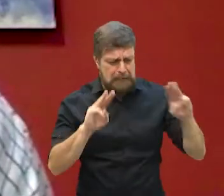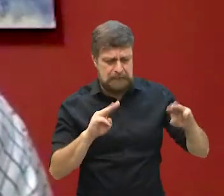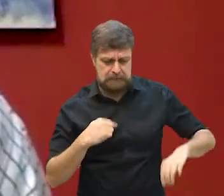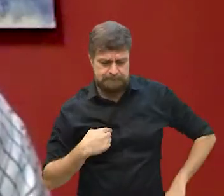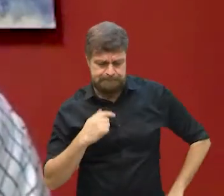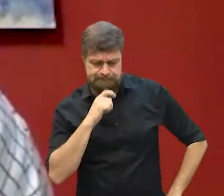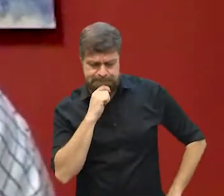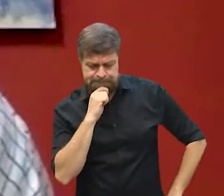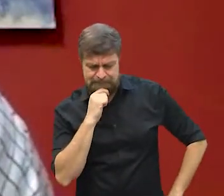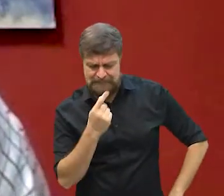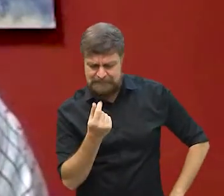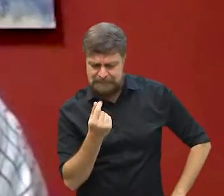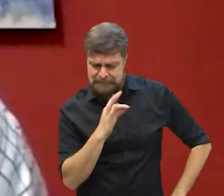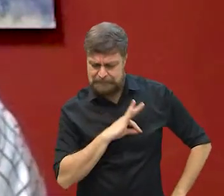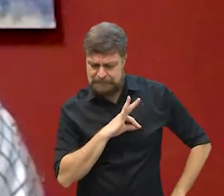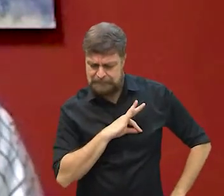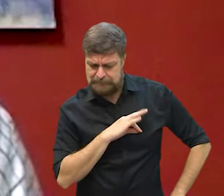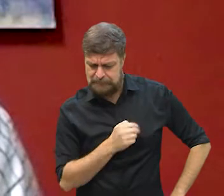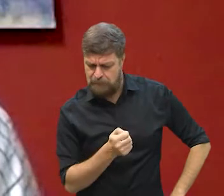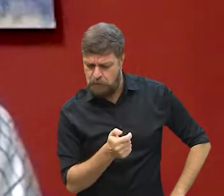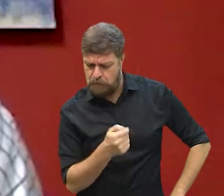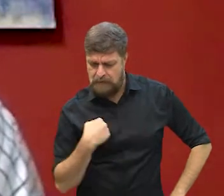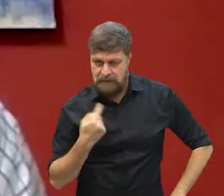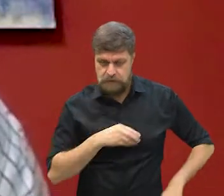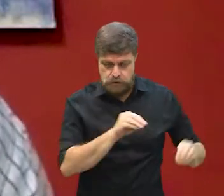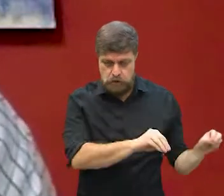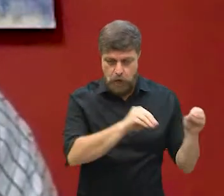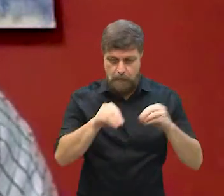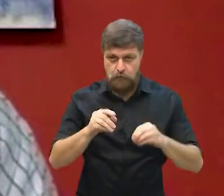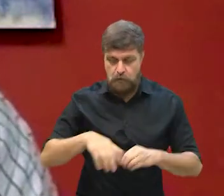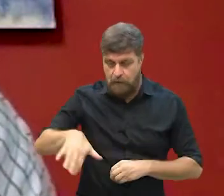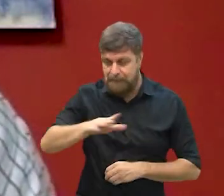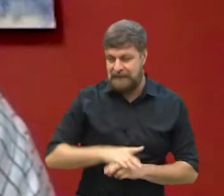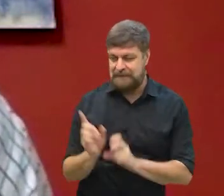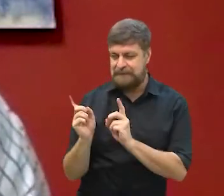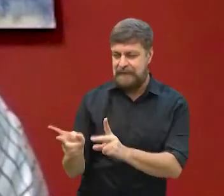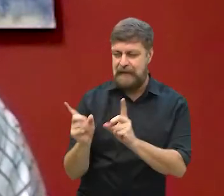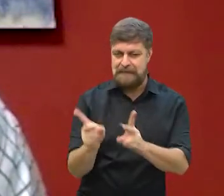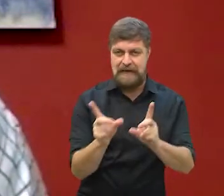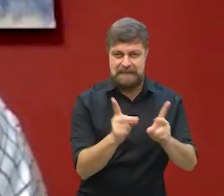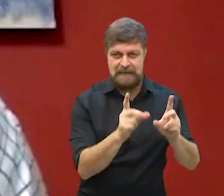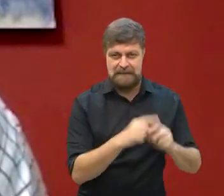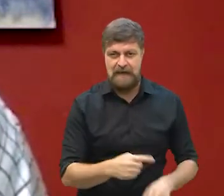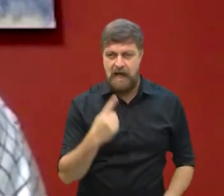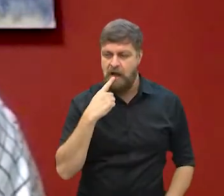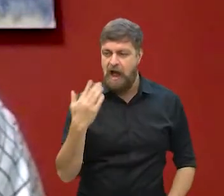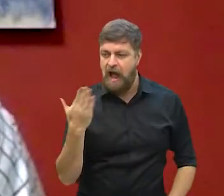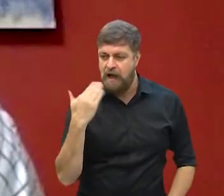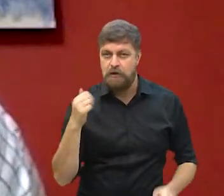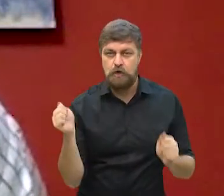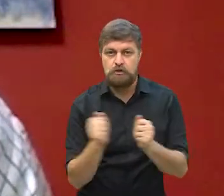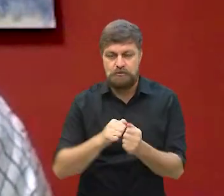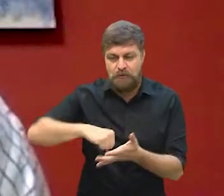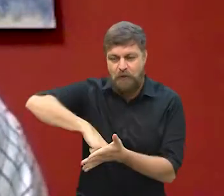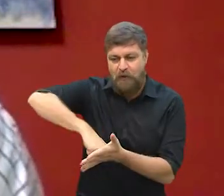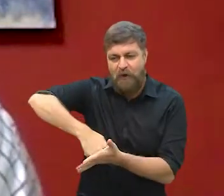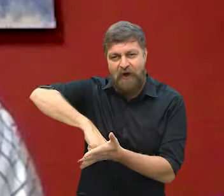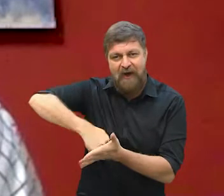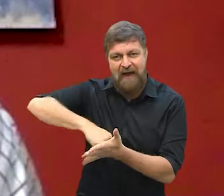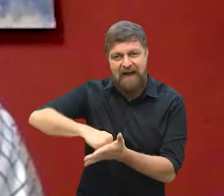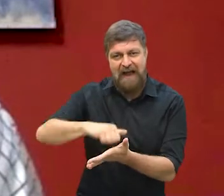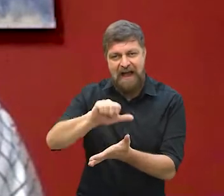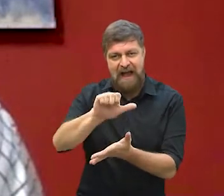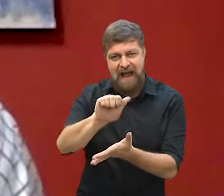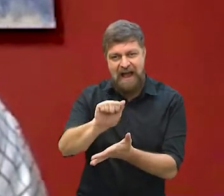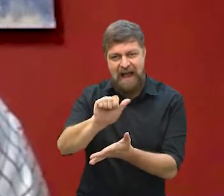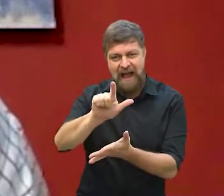não, quando vendia não dava reposição. Então, a gente migrou para uma linha mais de consumo. Aí a gente veio lançar a pimenta com alho. Eu lembro que, na época, a gente